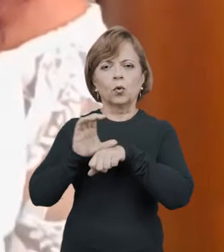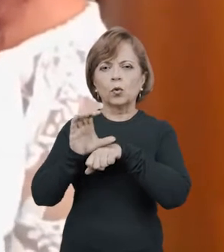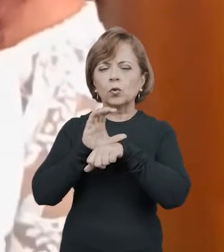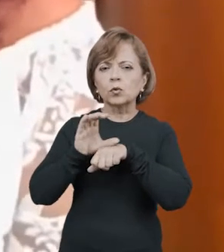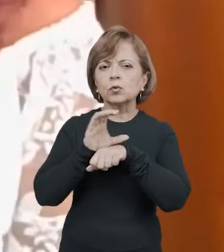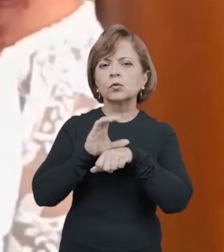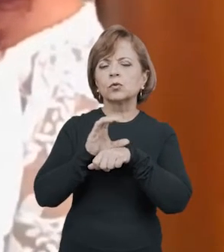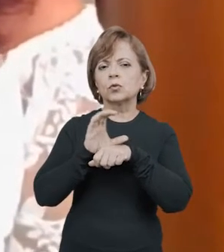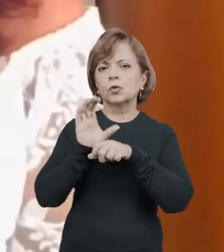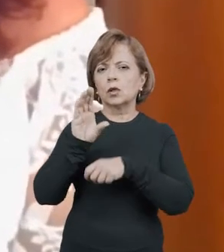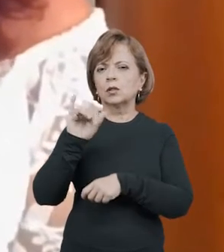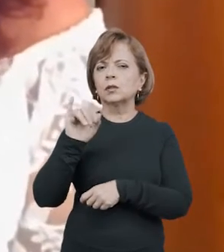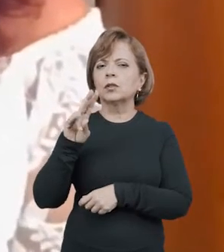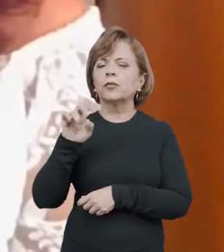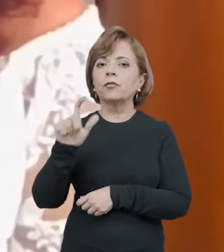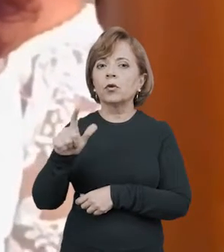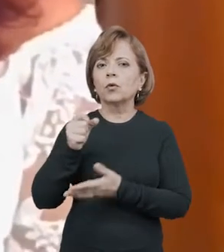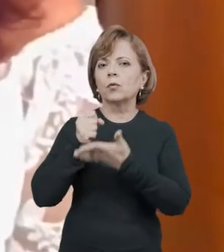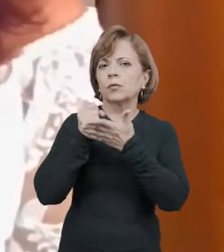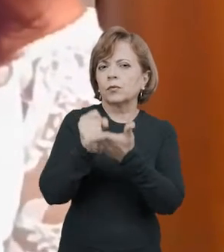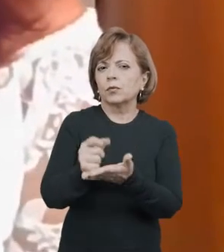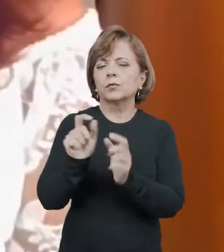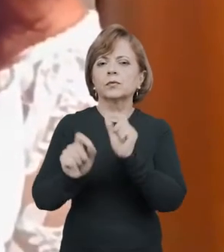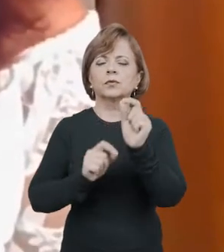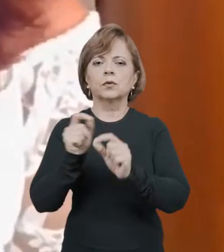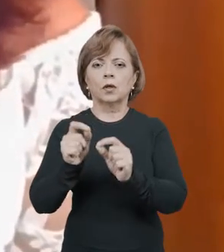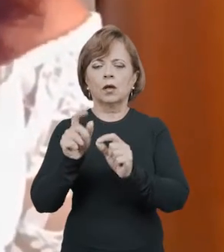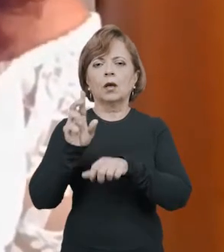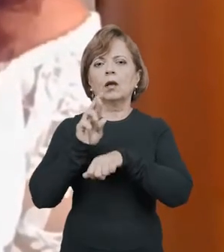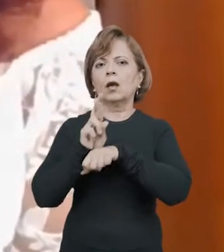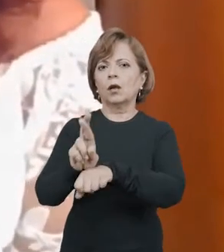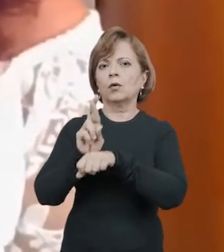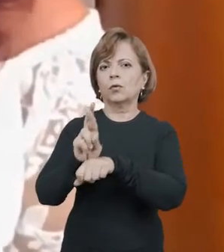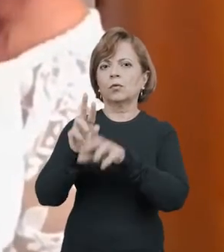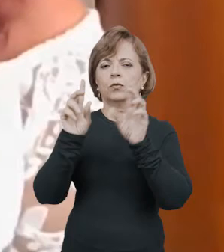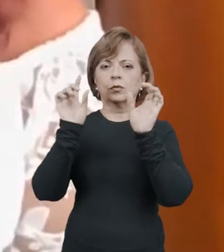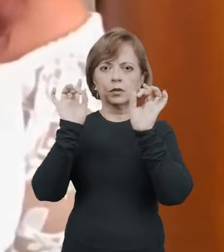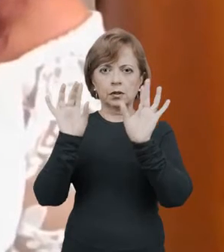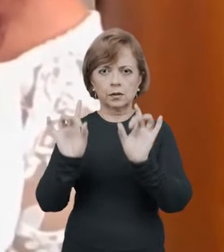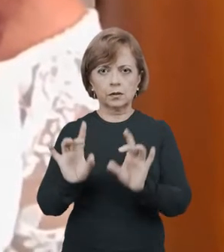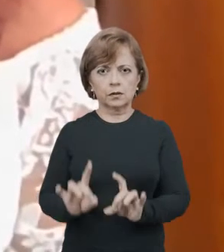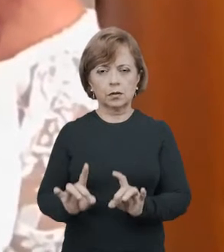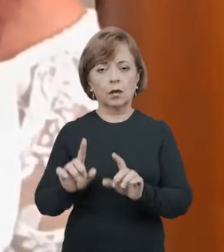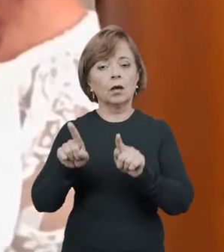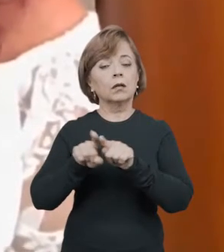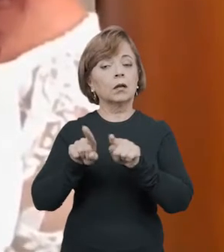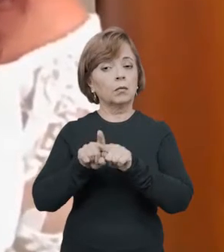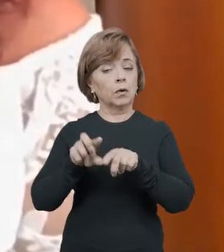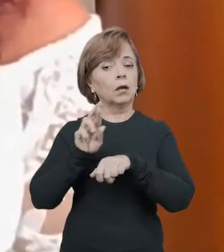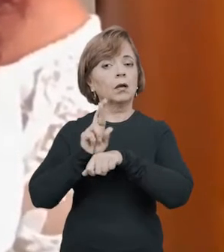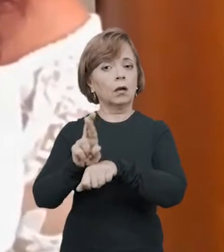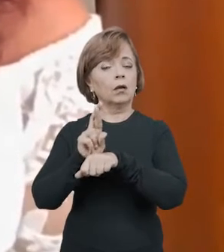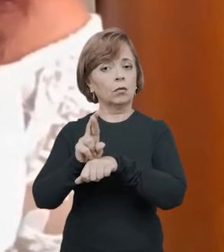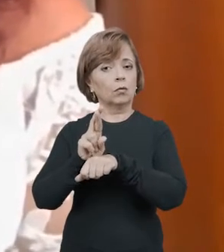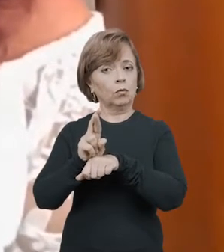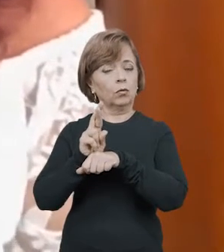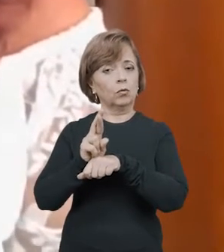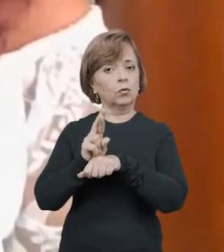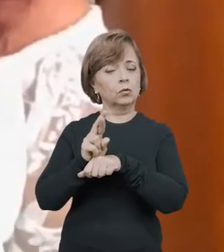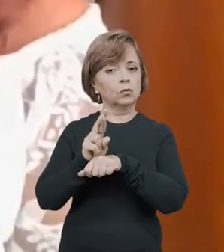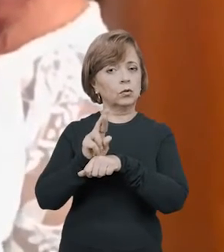ARC, ela presta apoio na interposição de recursos especiais e extraordinários em matéria não